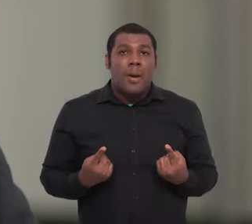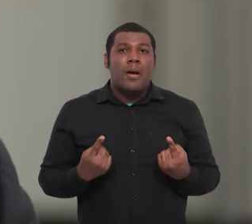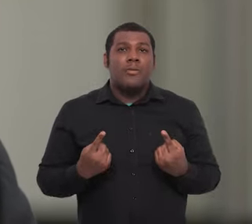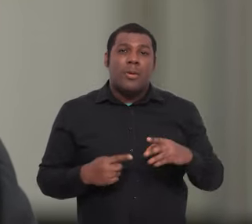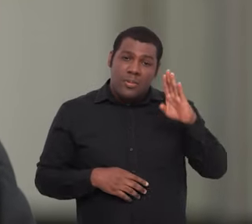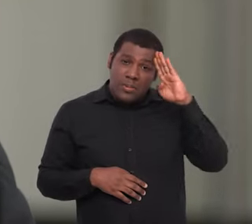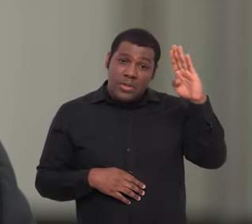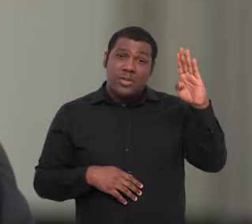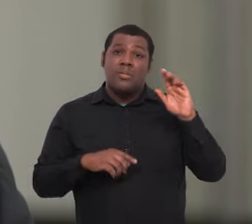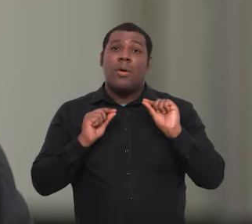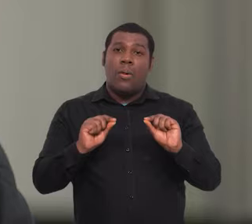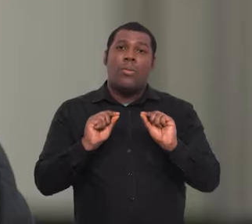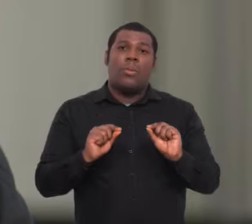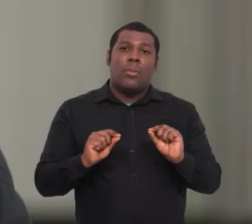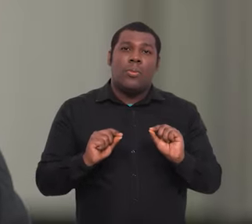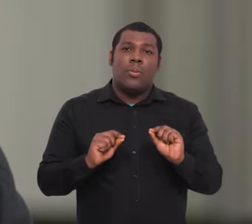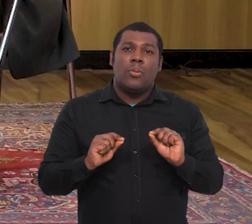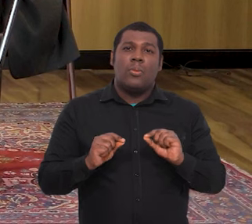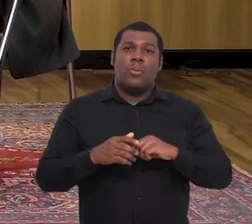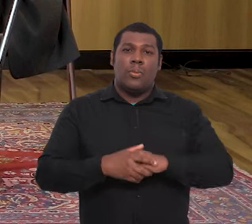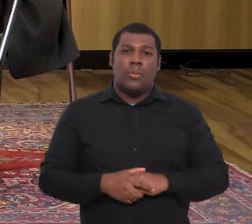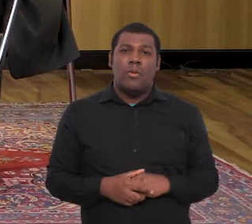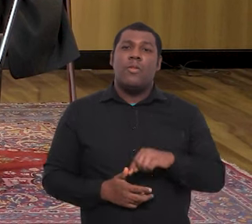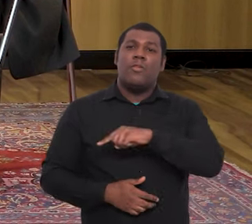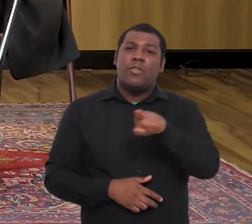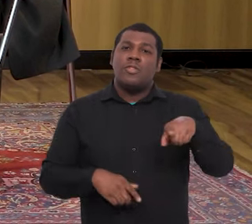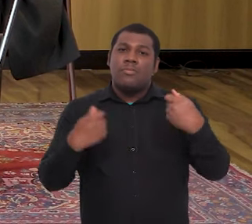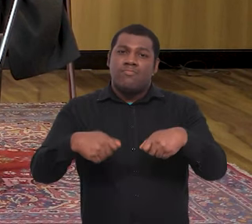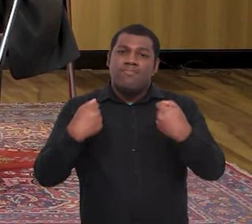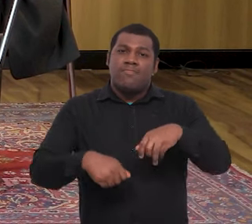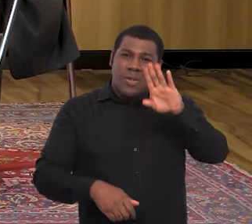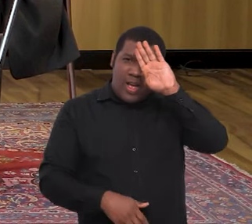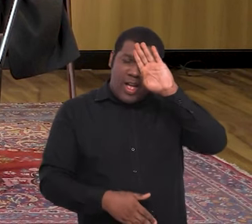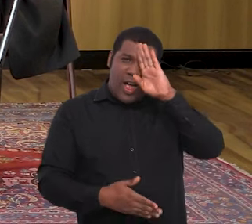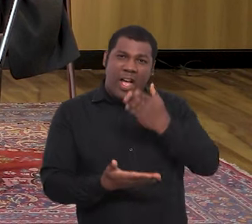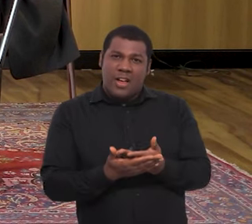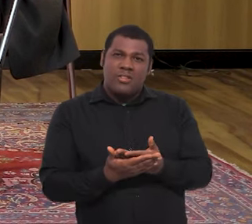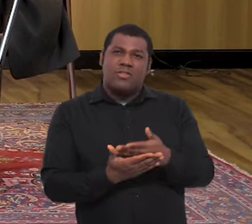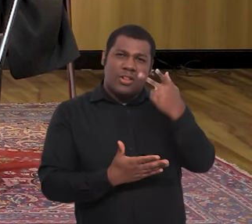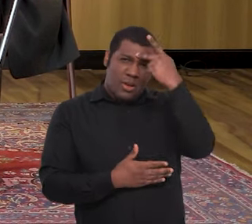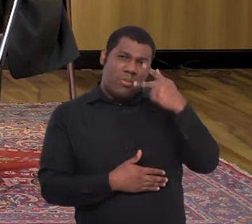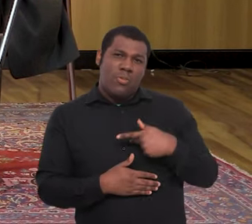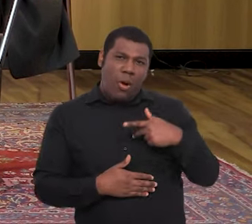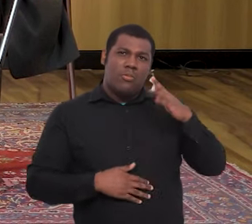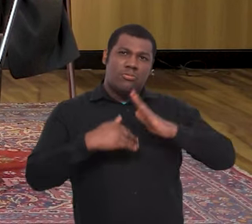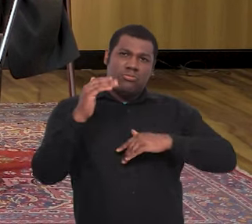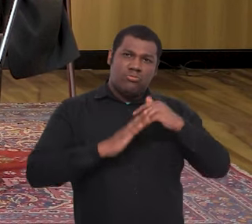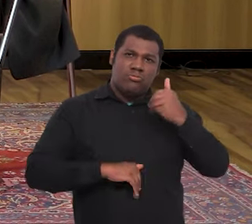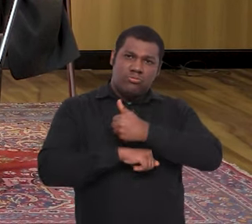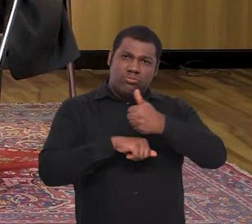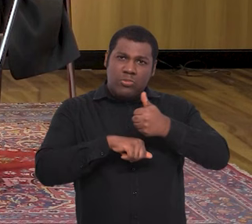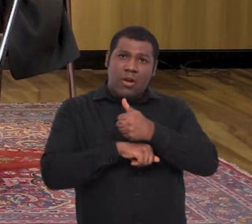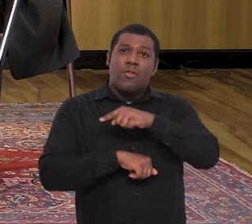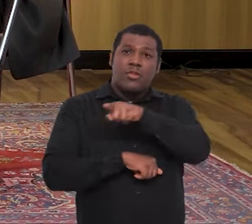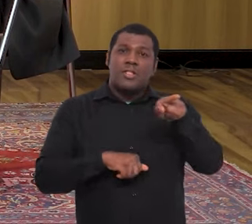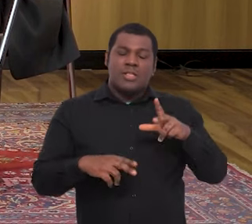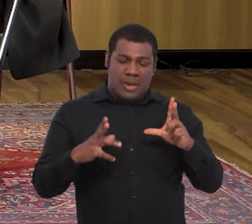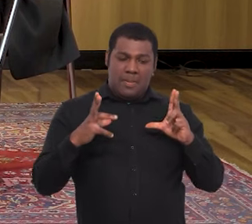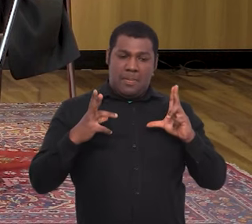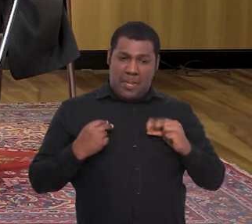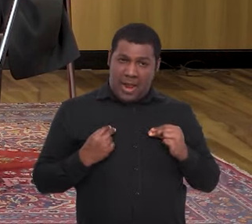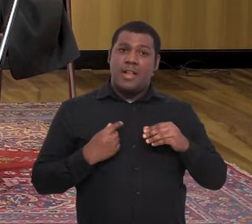você que isso que é mais importa é você acreditar no teu potencial como profissional e que você merece ser